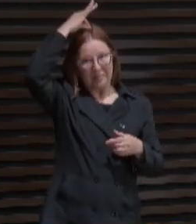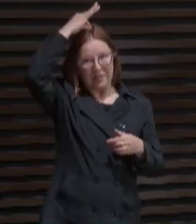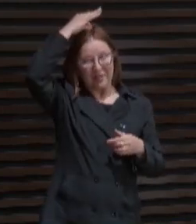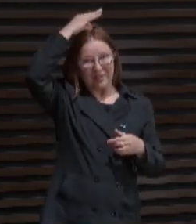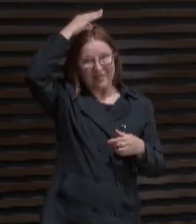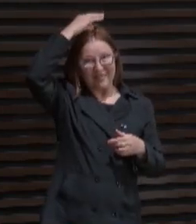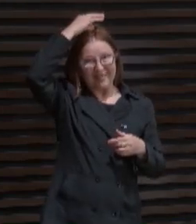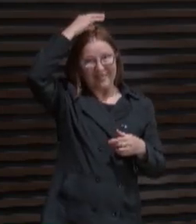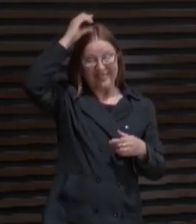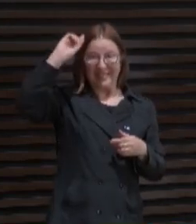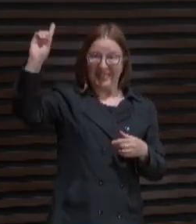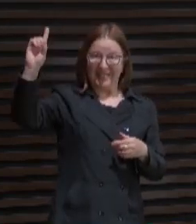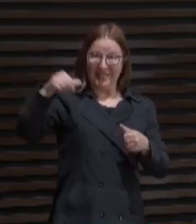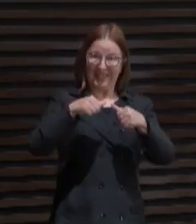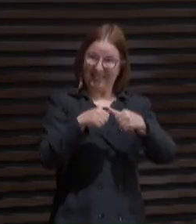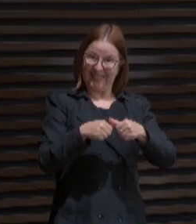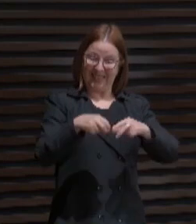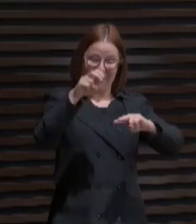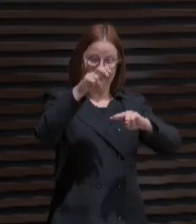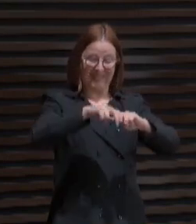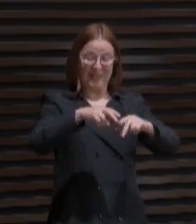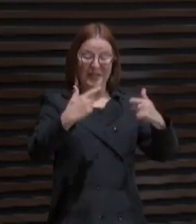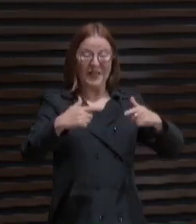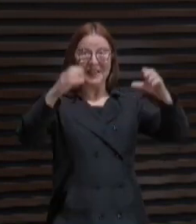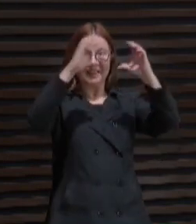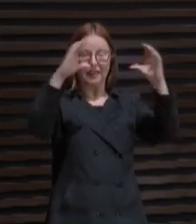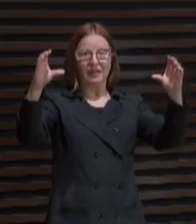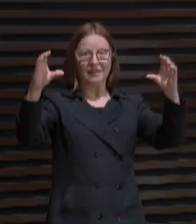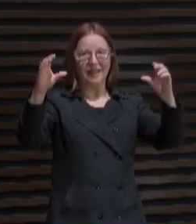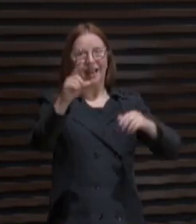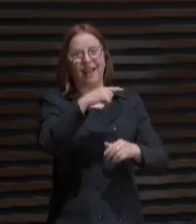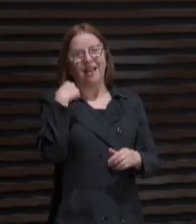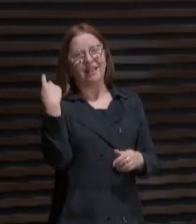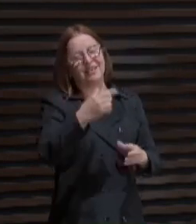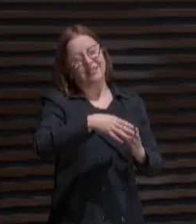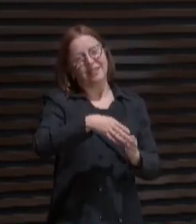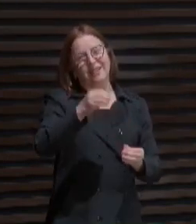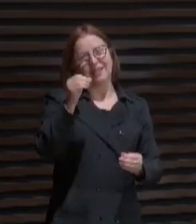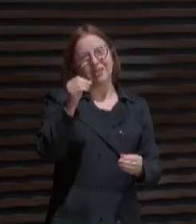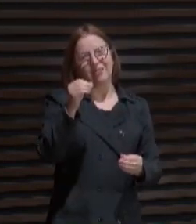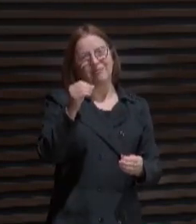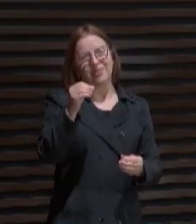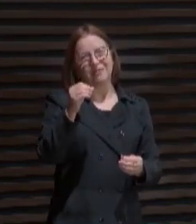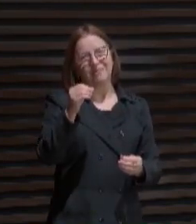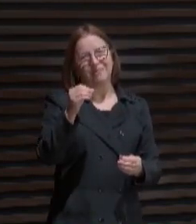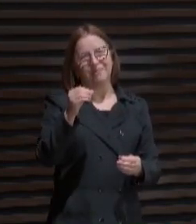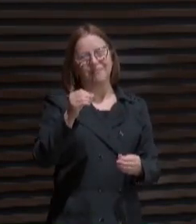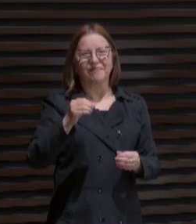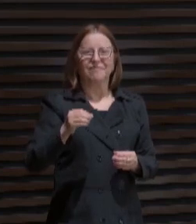nas regiões celestiais, a nossa alma é inquieta.